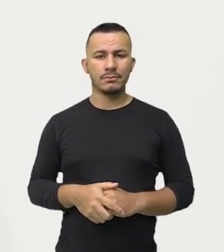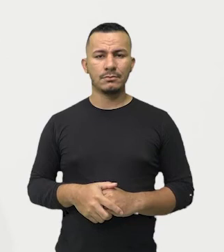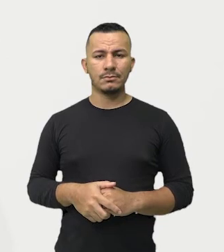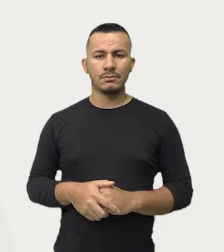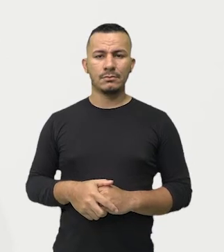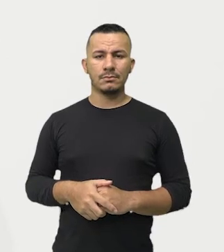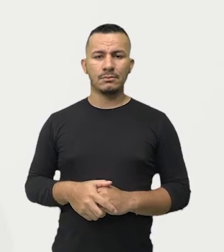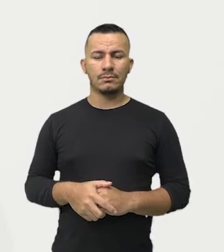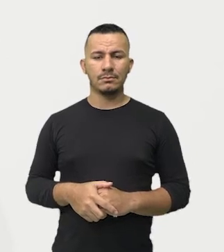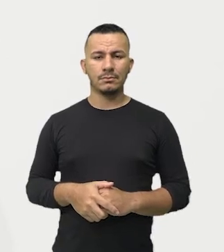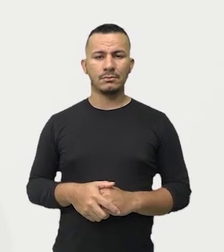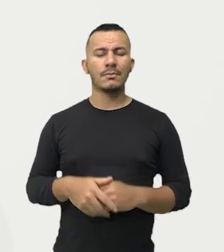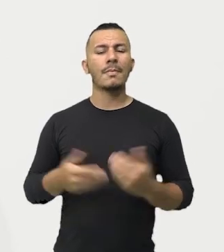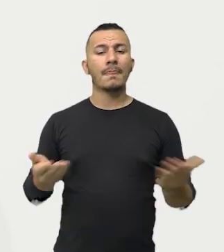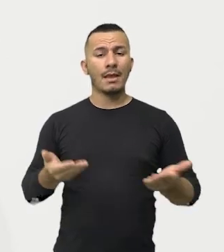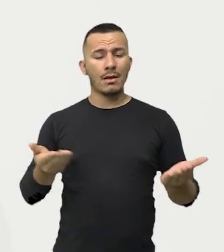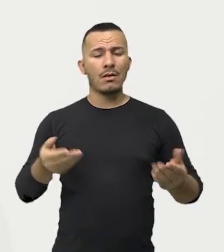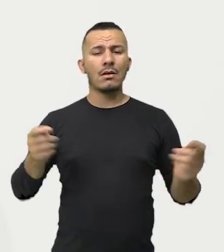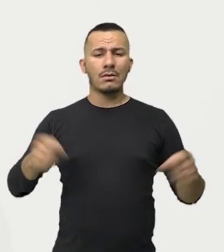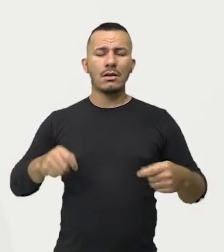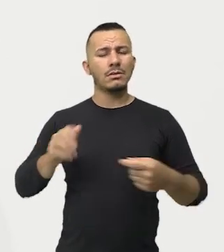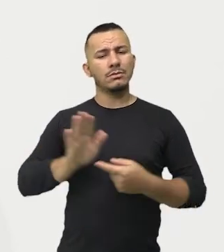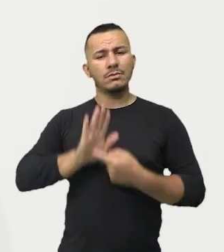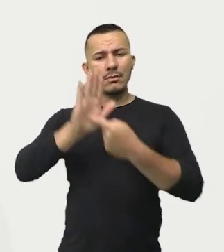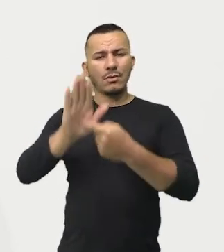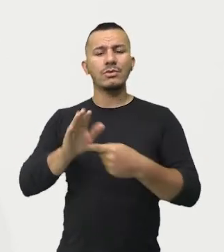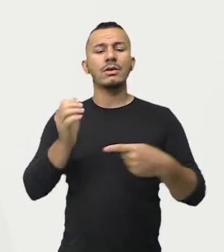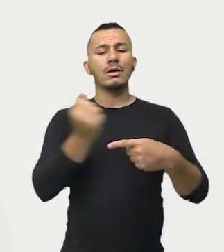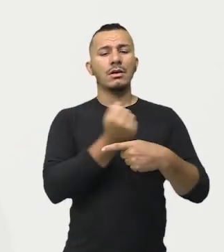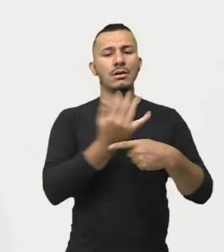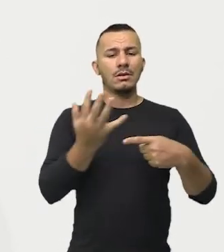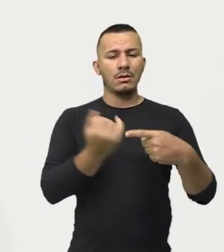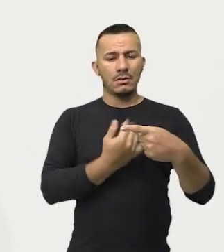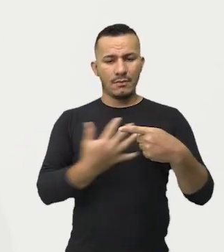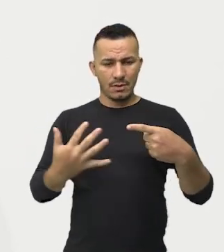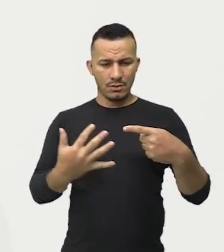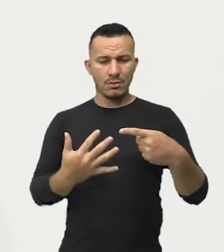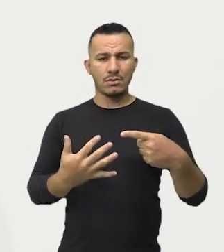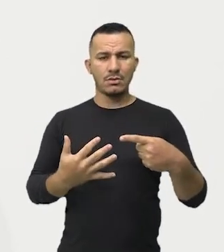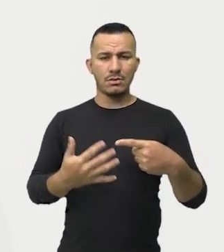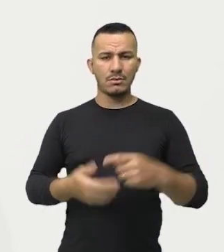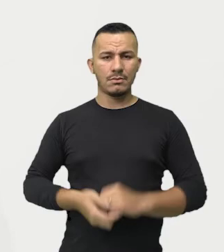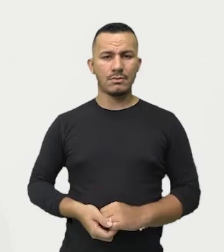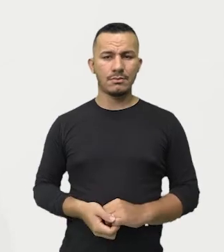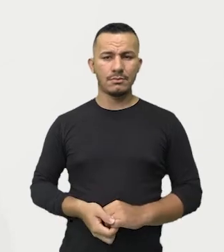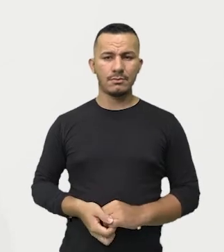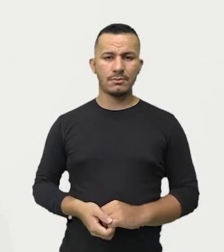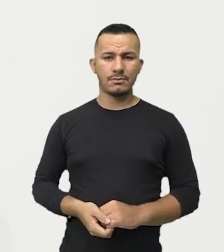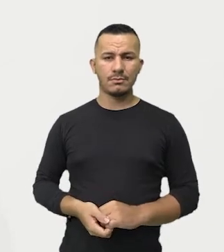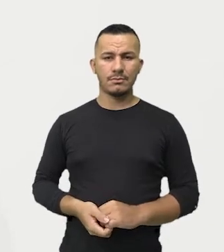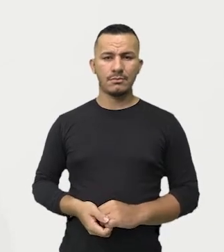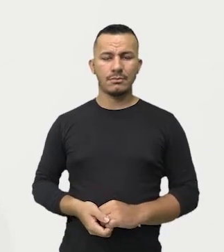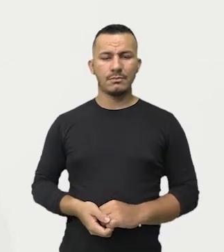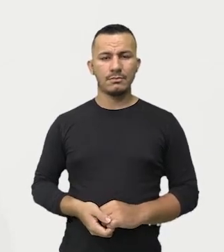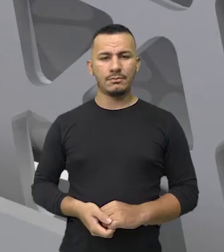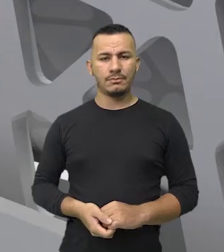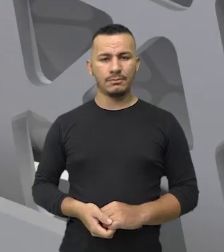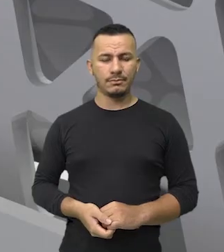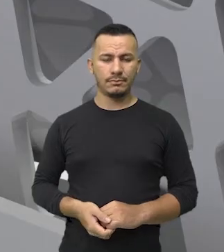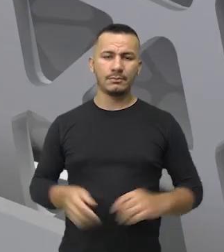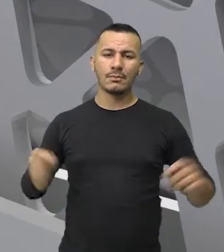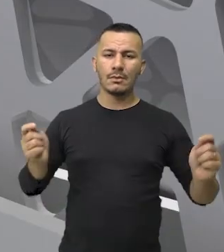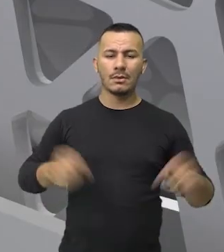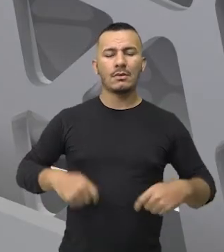Podemos, pessoal, também representar frações. Olha só, pessoal. Podemos